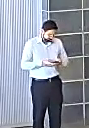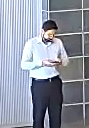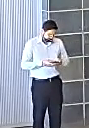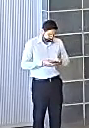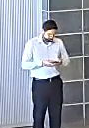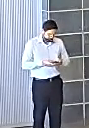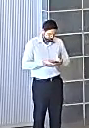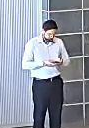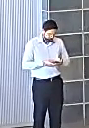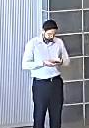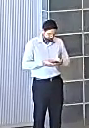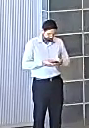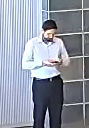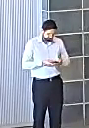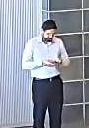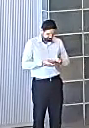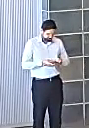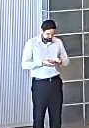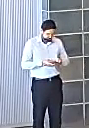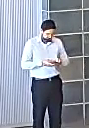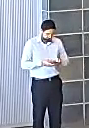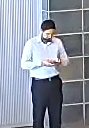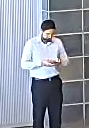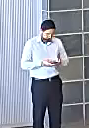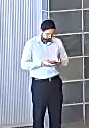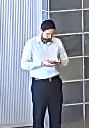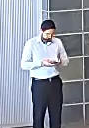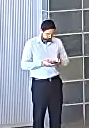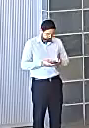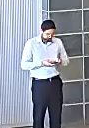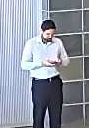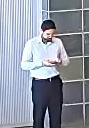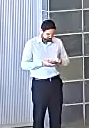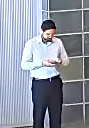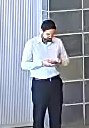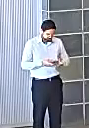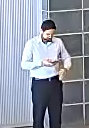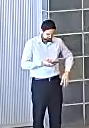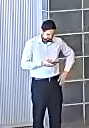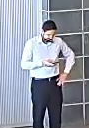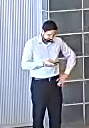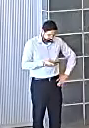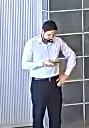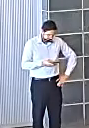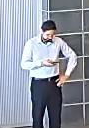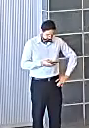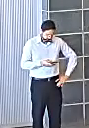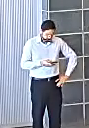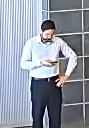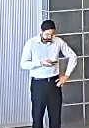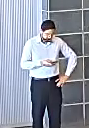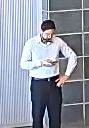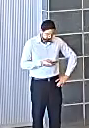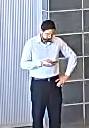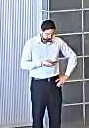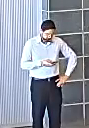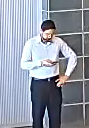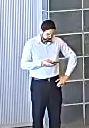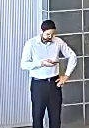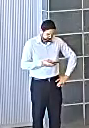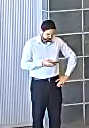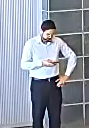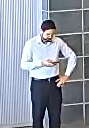Minas quase porque Graças a Deus eu tenho respeito por essa turma e estamos aqui porque eu mobilizei eles para que a gente cobre